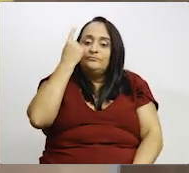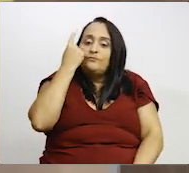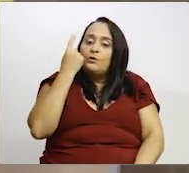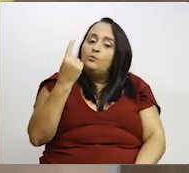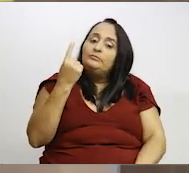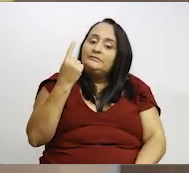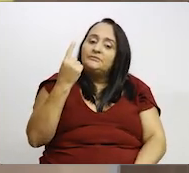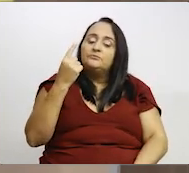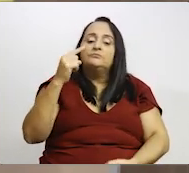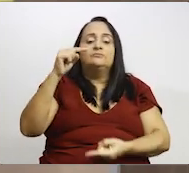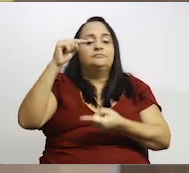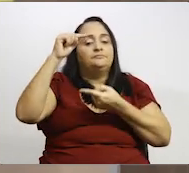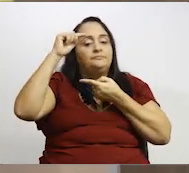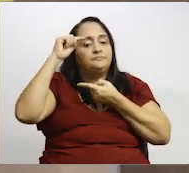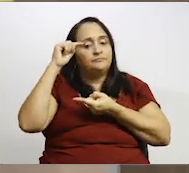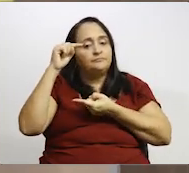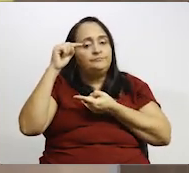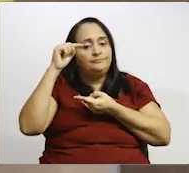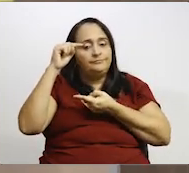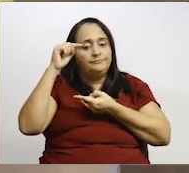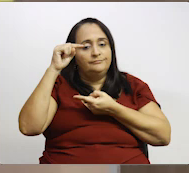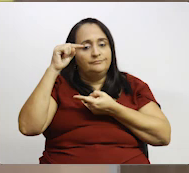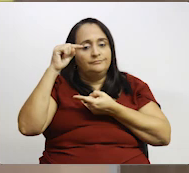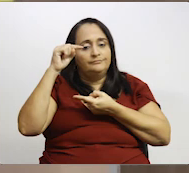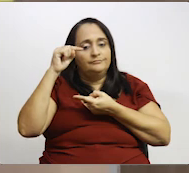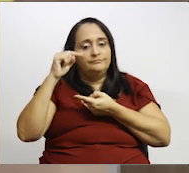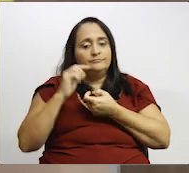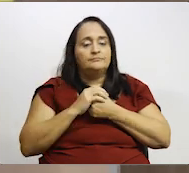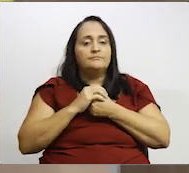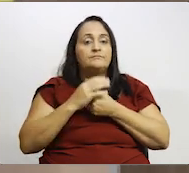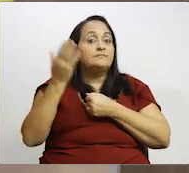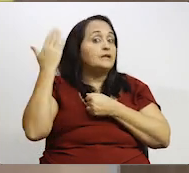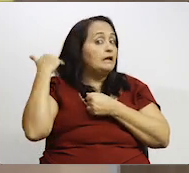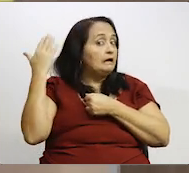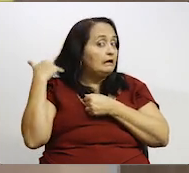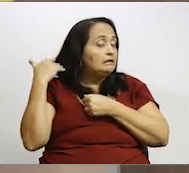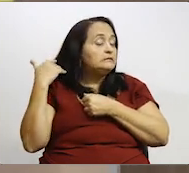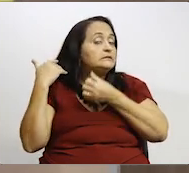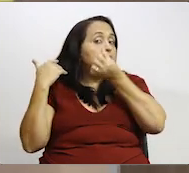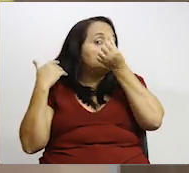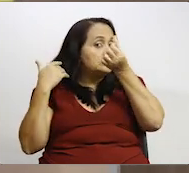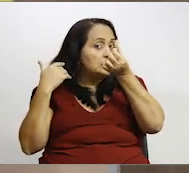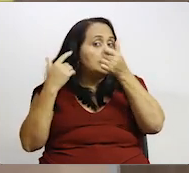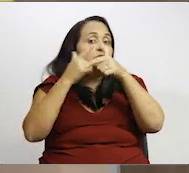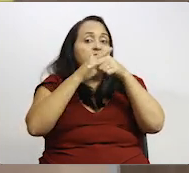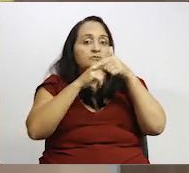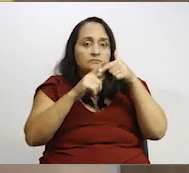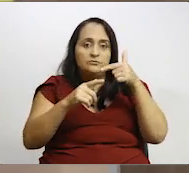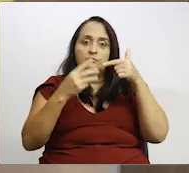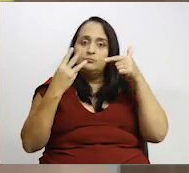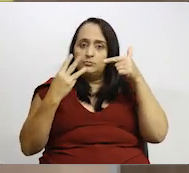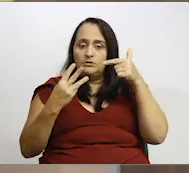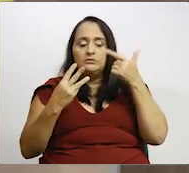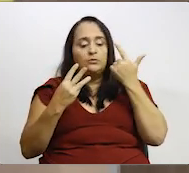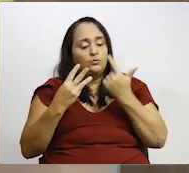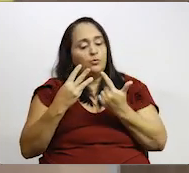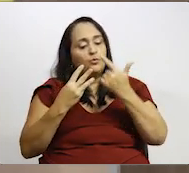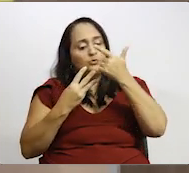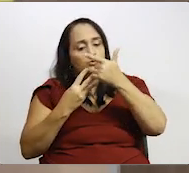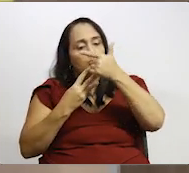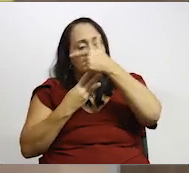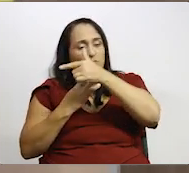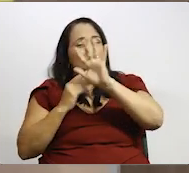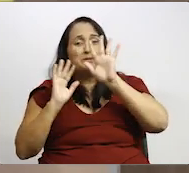um chocolate inteiro para mim, no caso 2 chocolates, nessa situação,